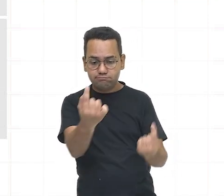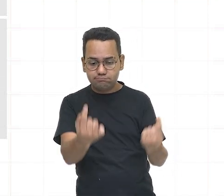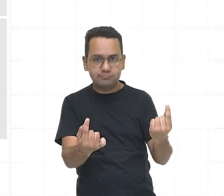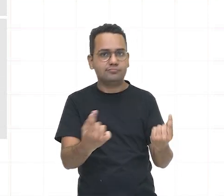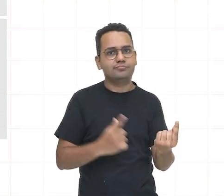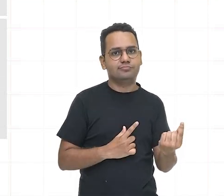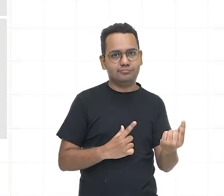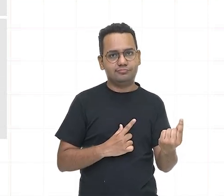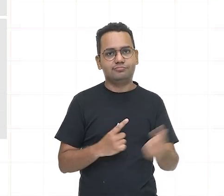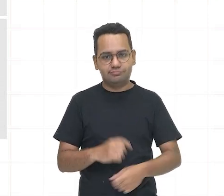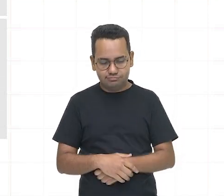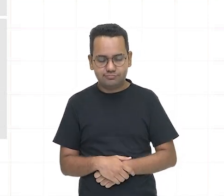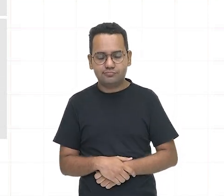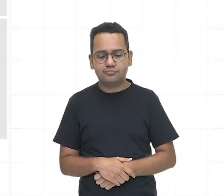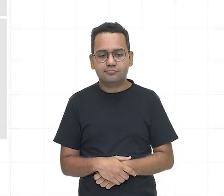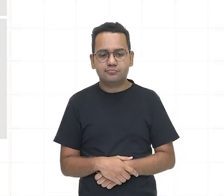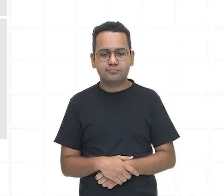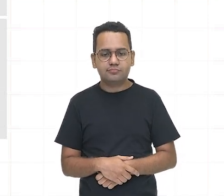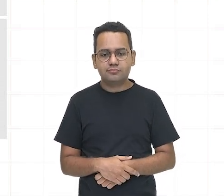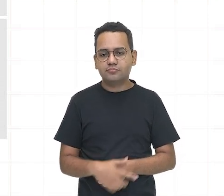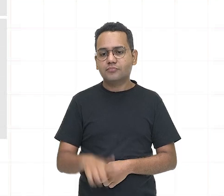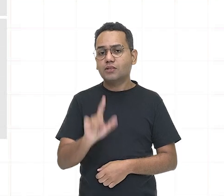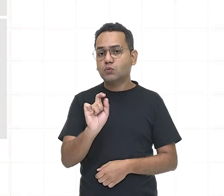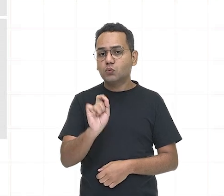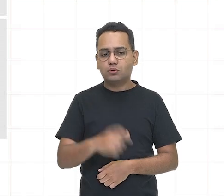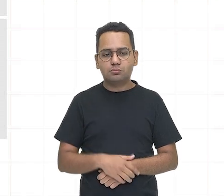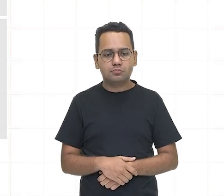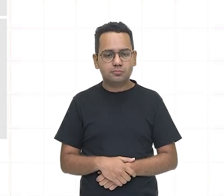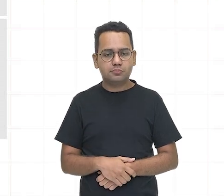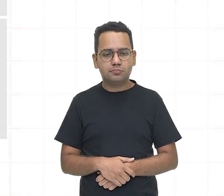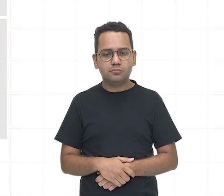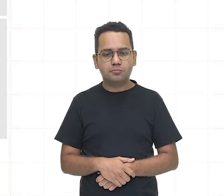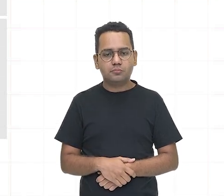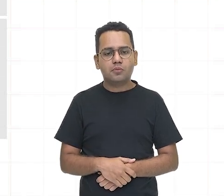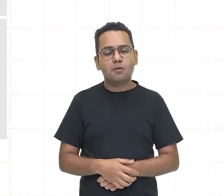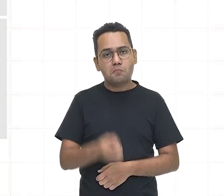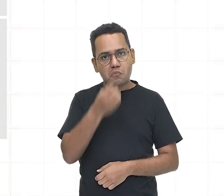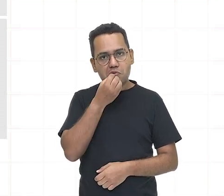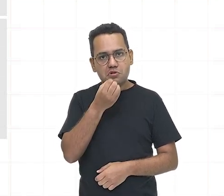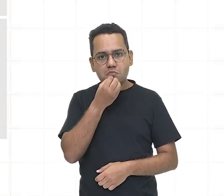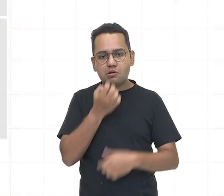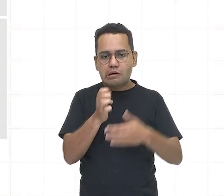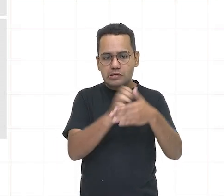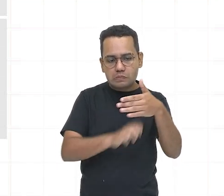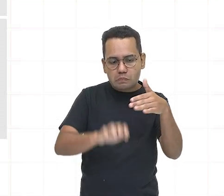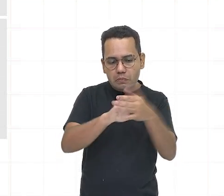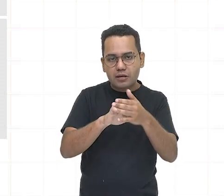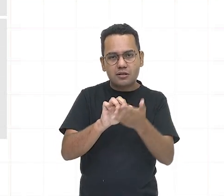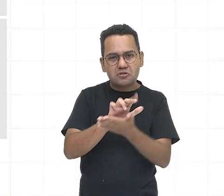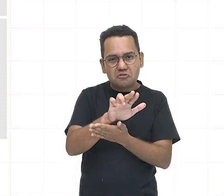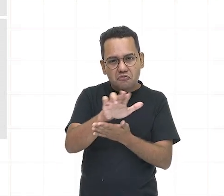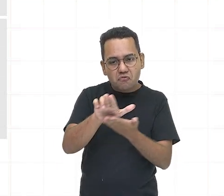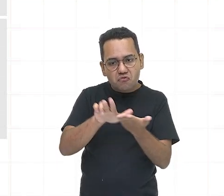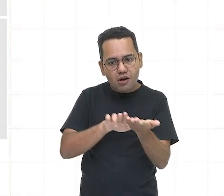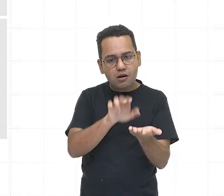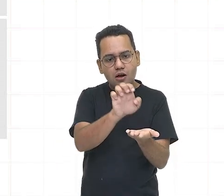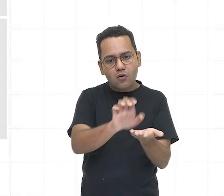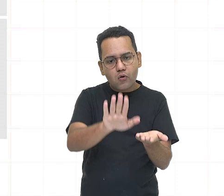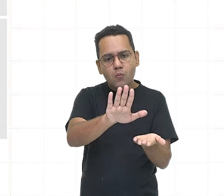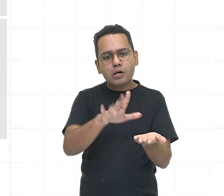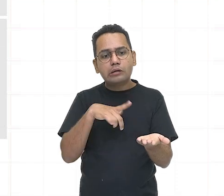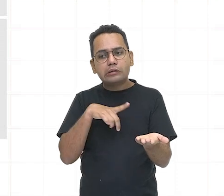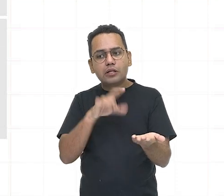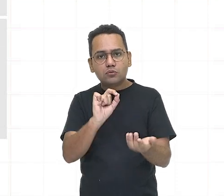Tá? Então, a competitividade, gente, vai permitir aí que as empresas europeias, elas sejam competidas